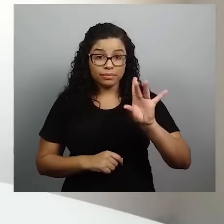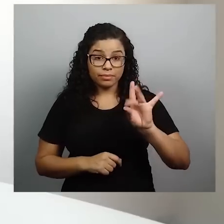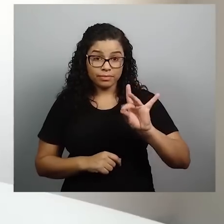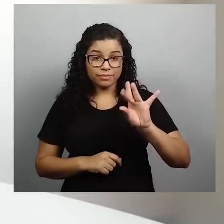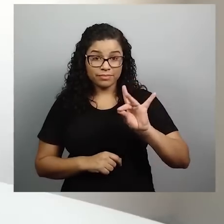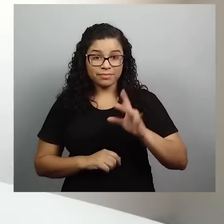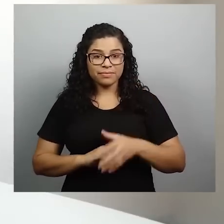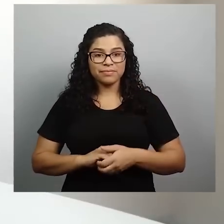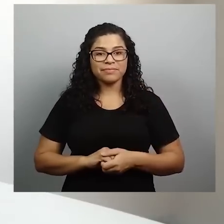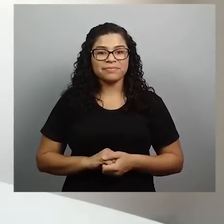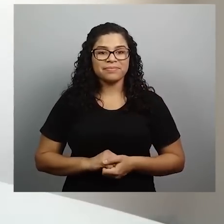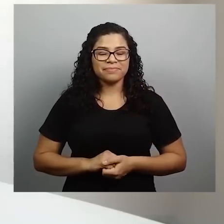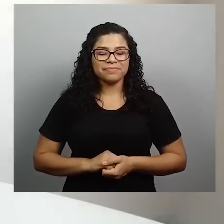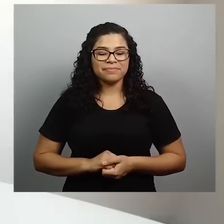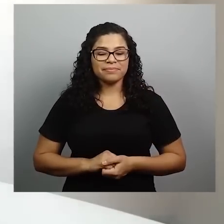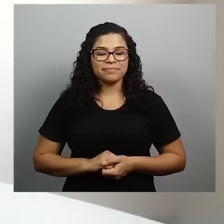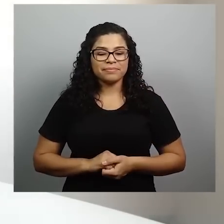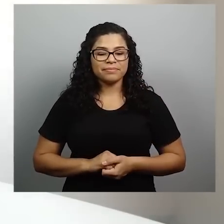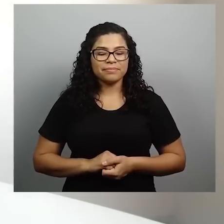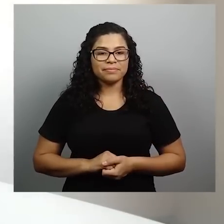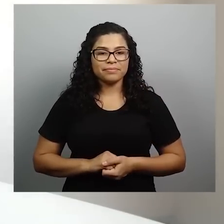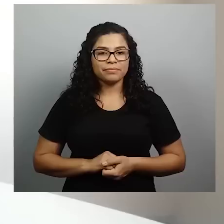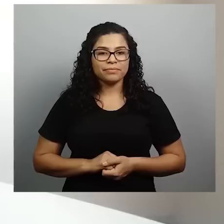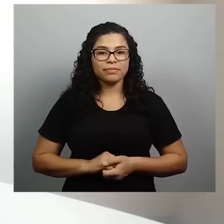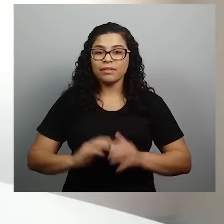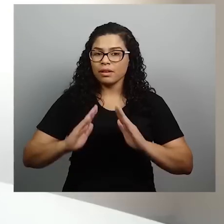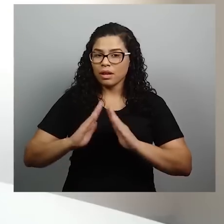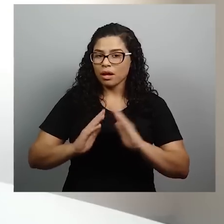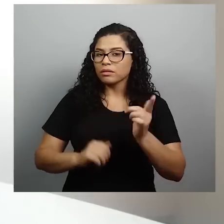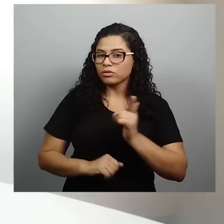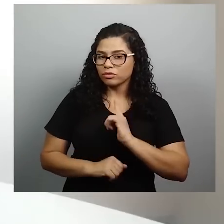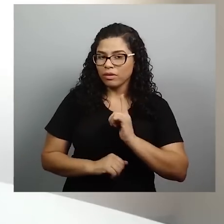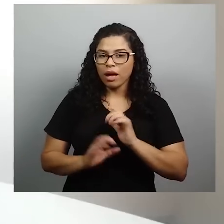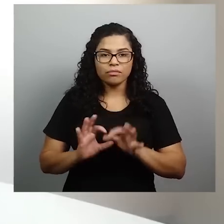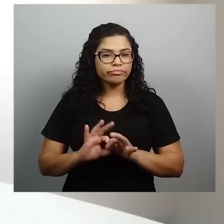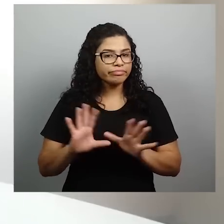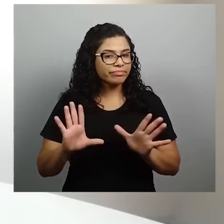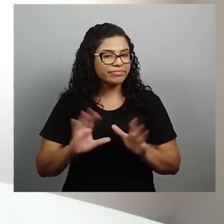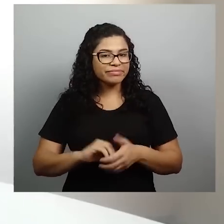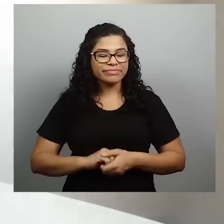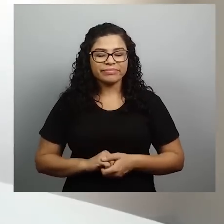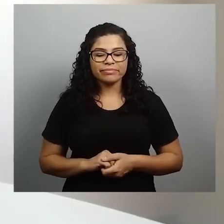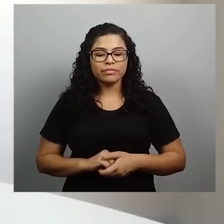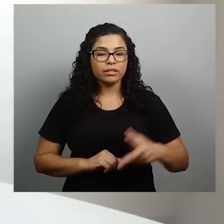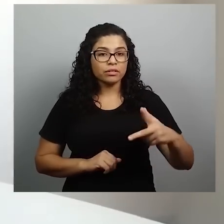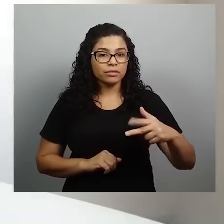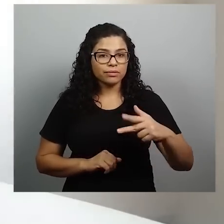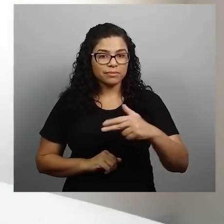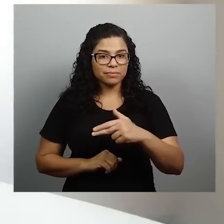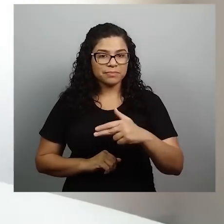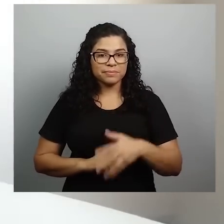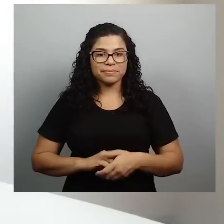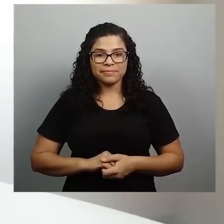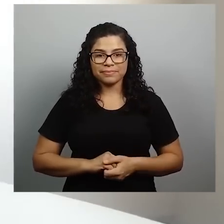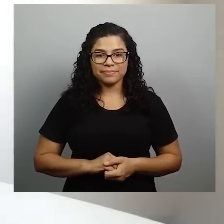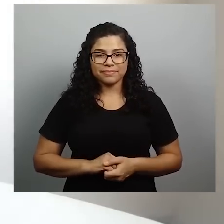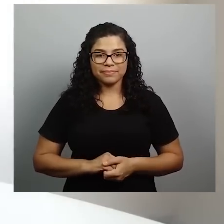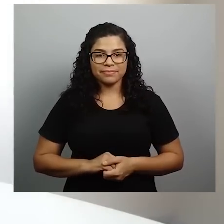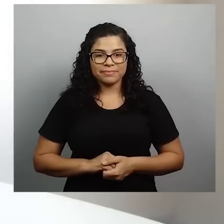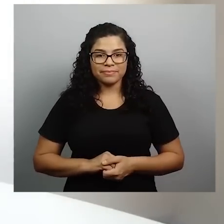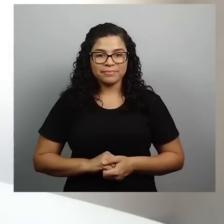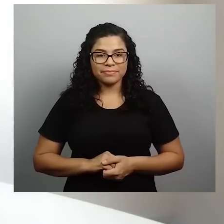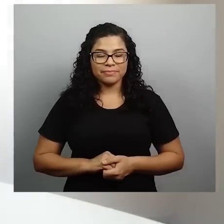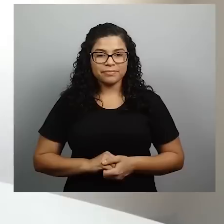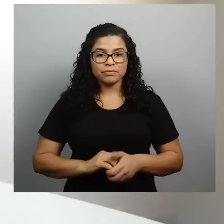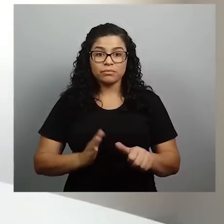também cola, pode ser qual modelo você tiver à sua disposição, e uma tesoura sem